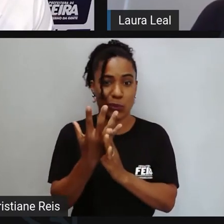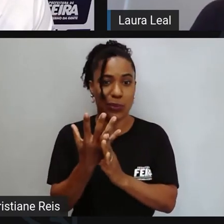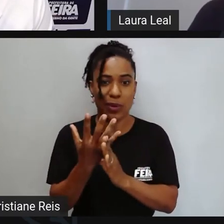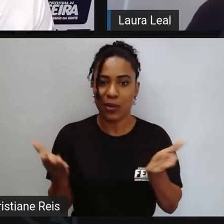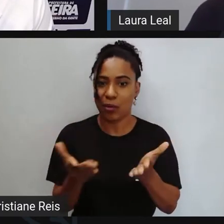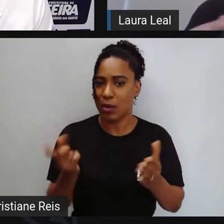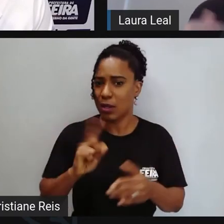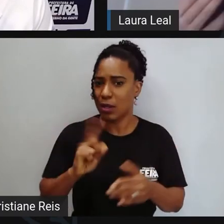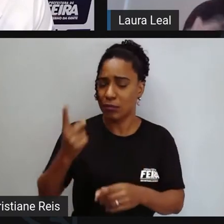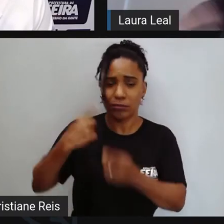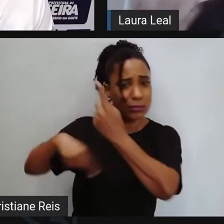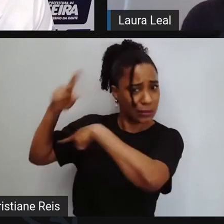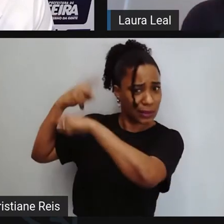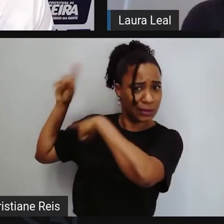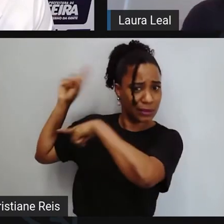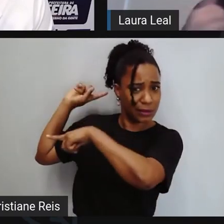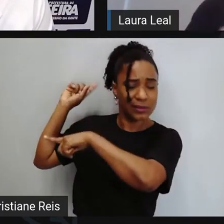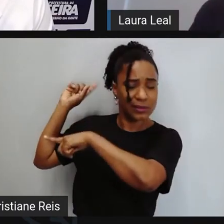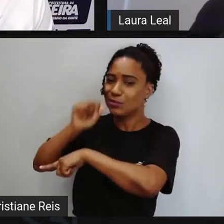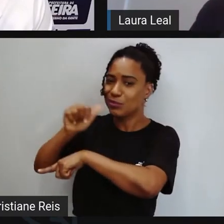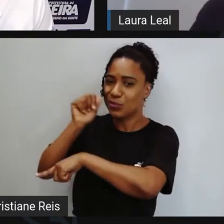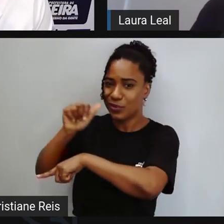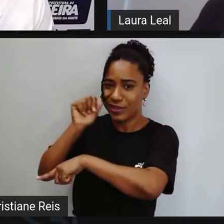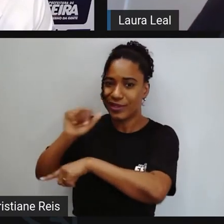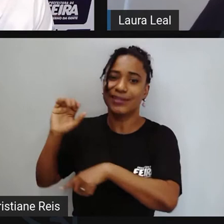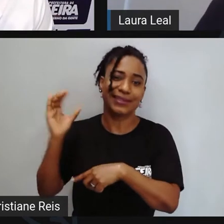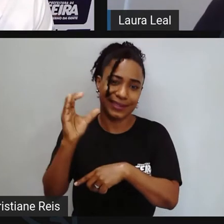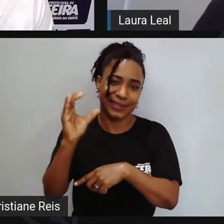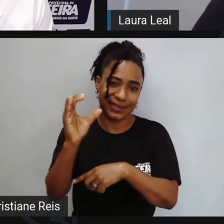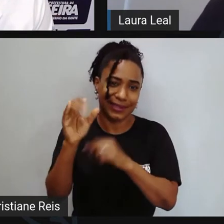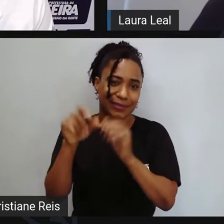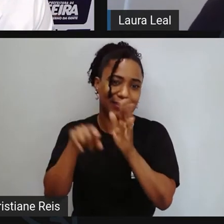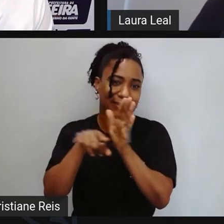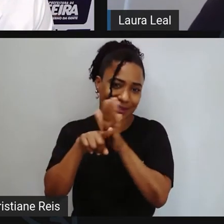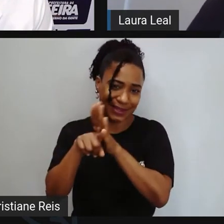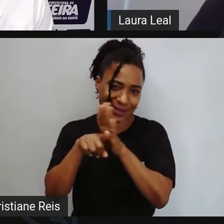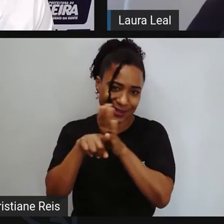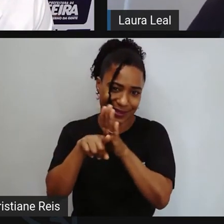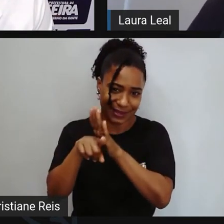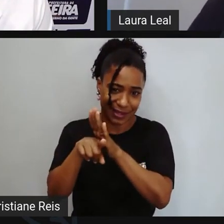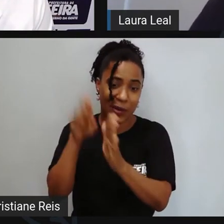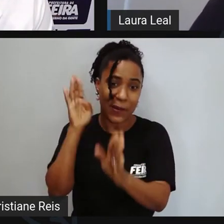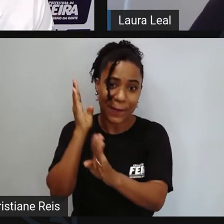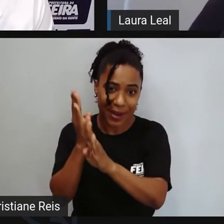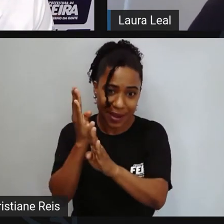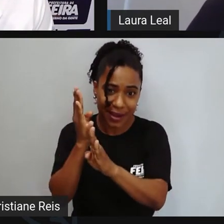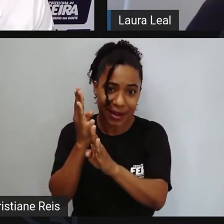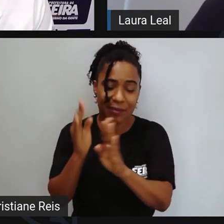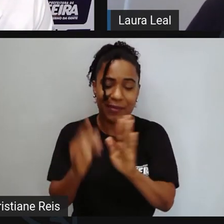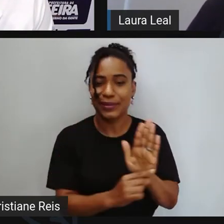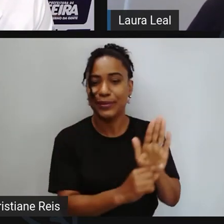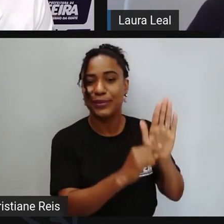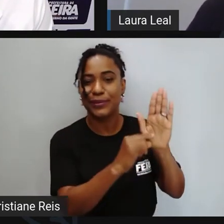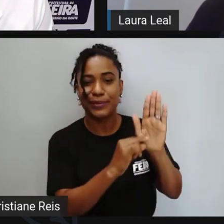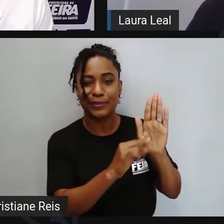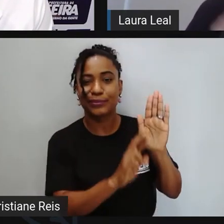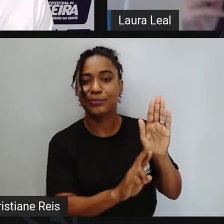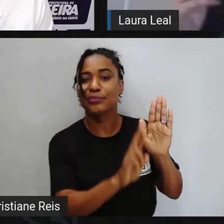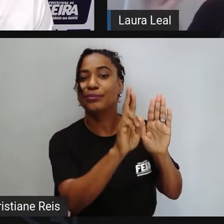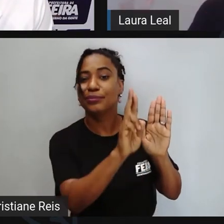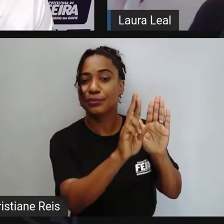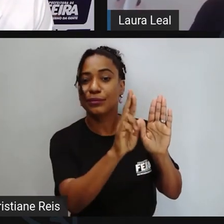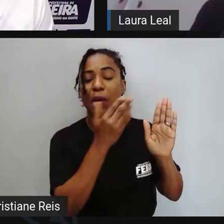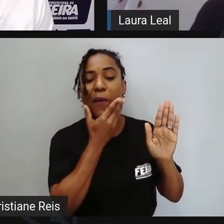fazendo ciência, mas quem levava os méritos pela nossa pesquisa eram os homens, porque a gente não era permitido atuar nessa profissão, a gente ficava